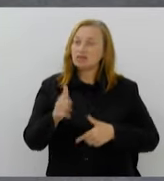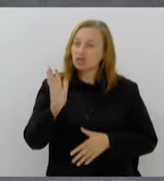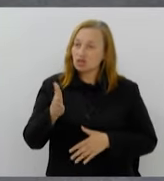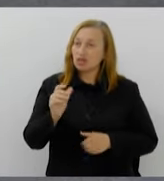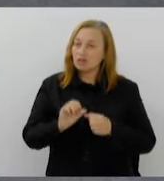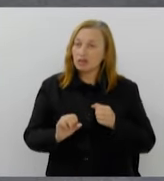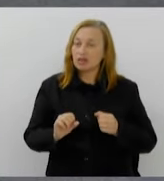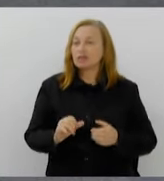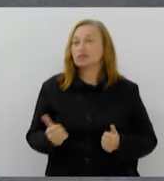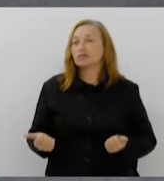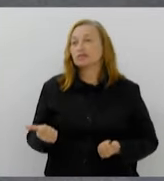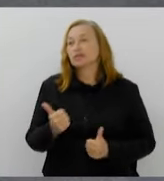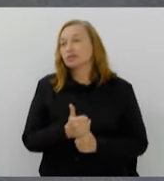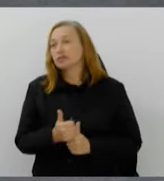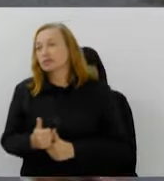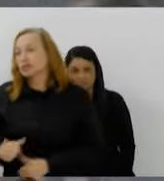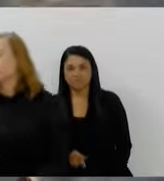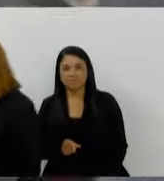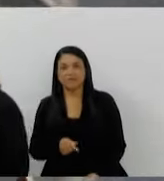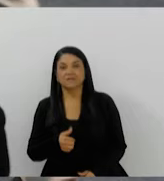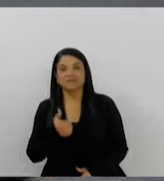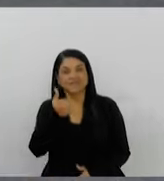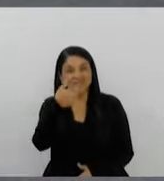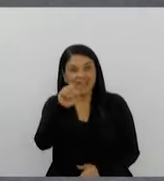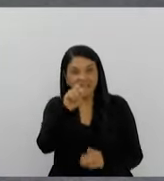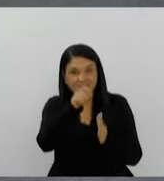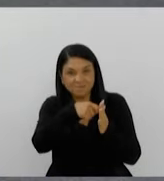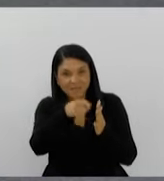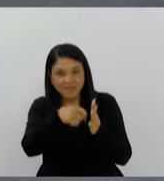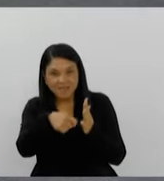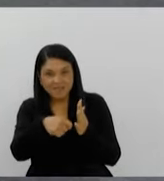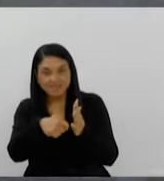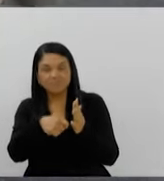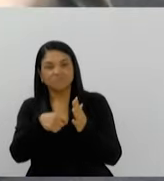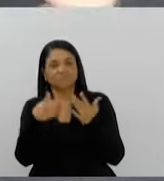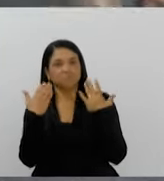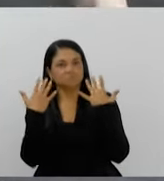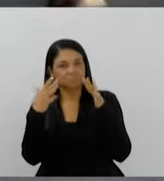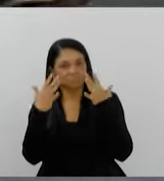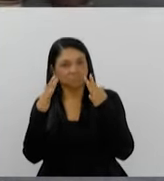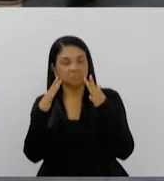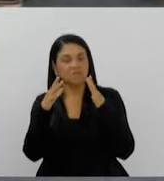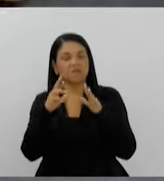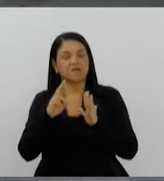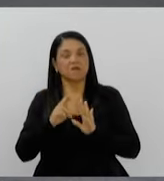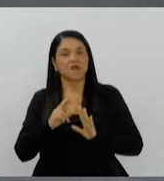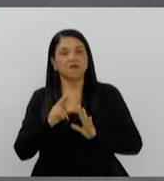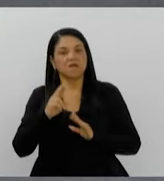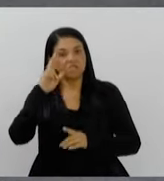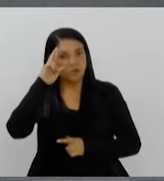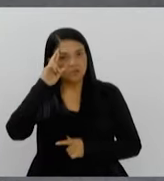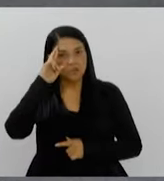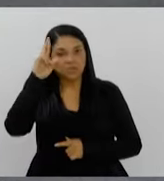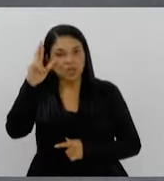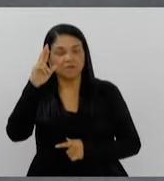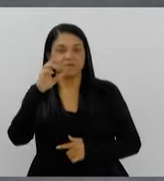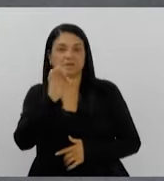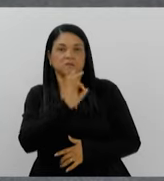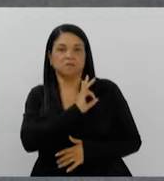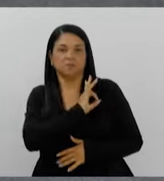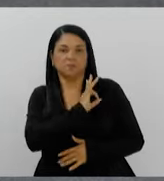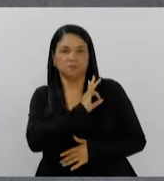exelência fezes meses Polícia Civil que nenhum